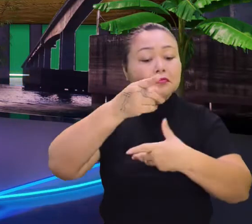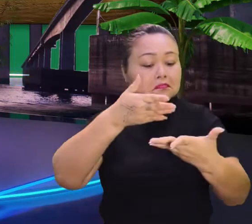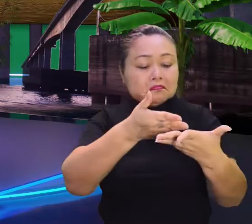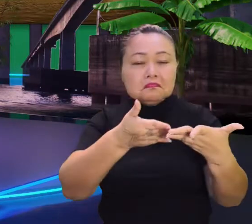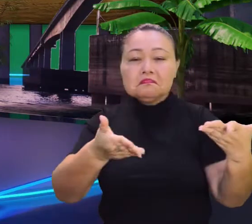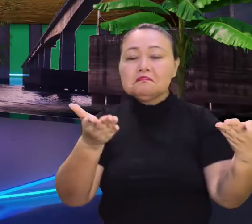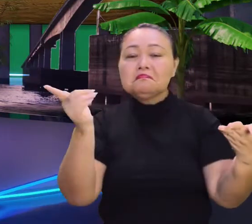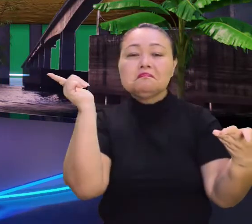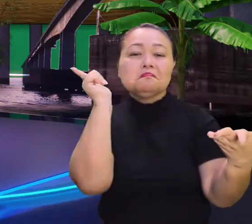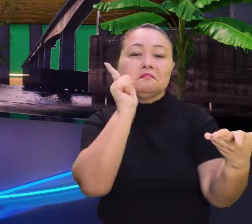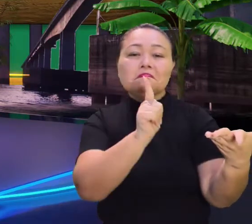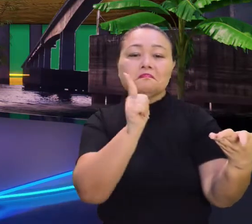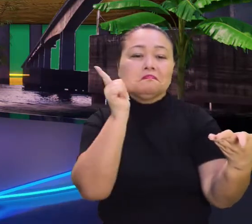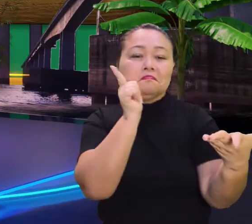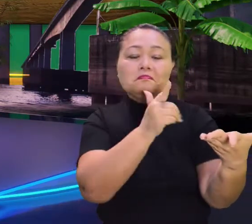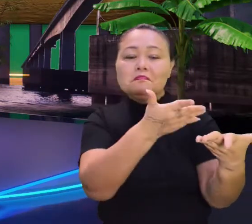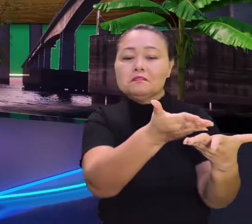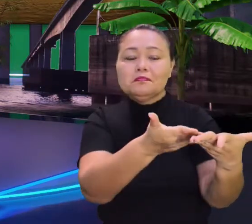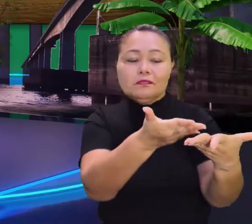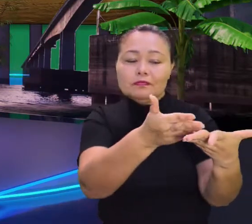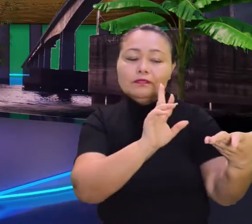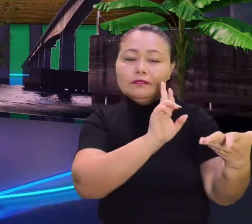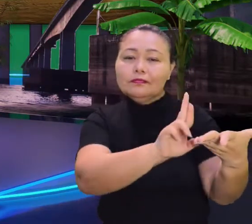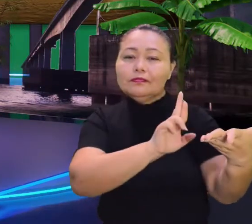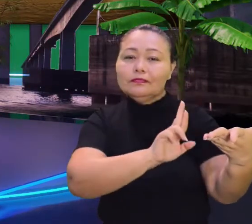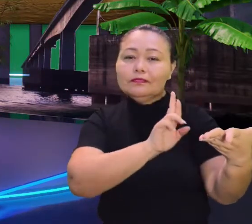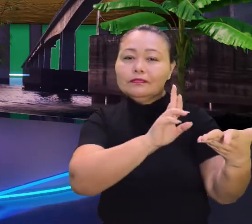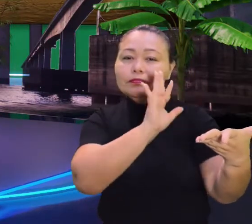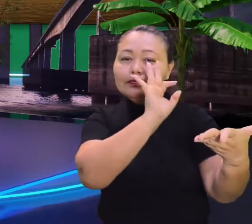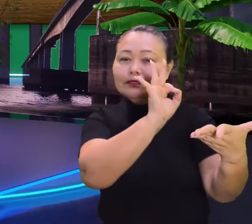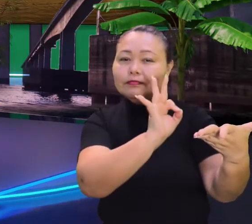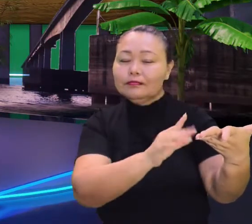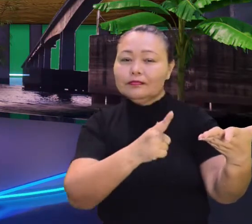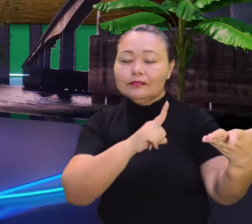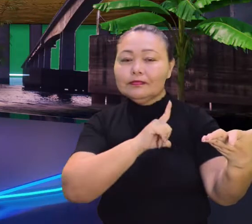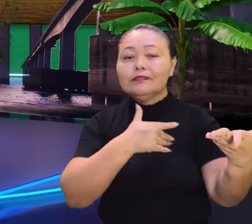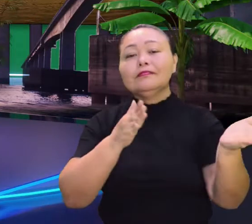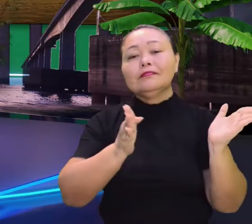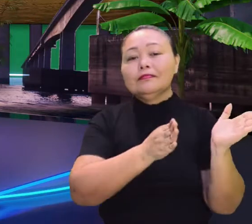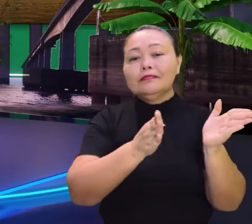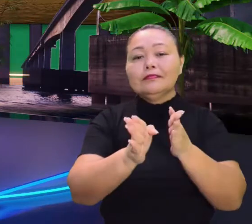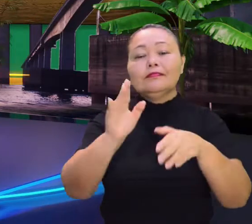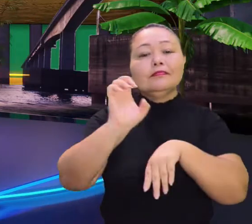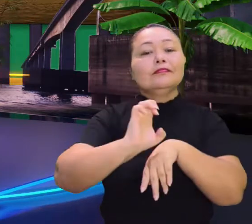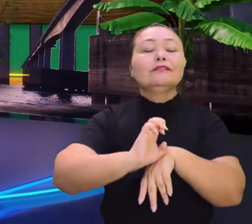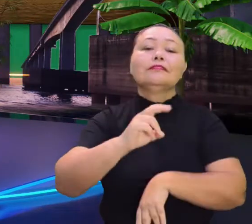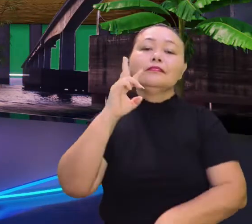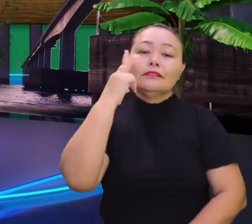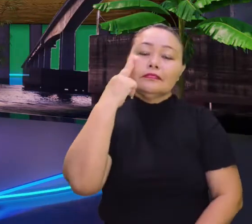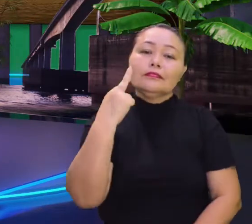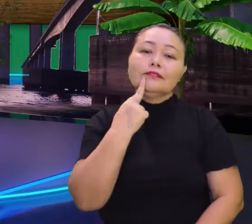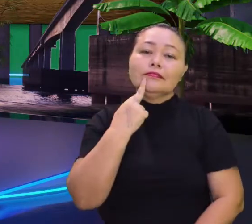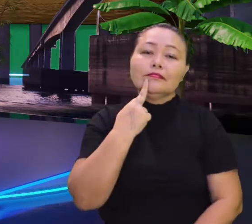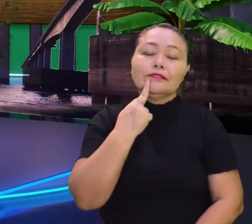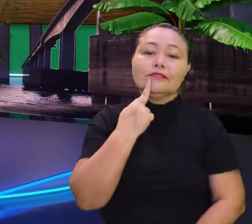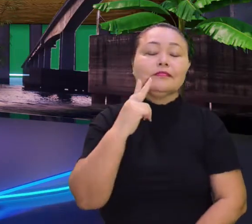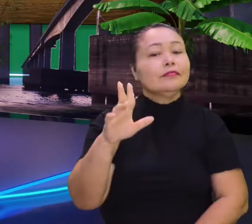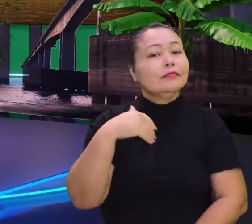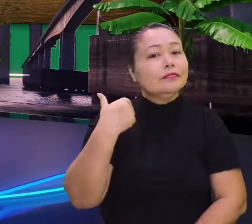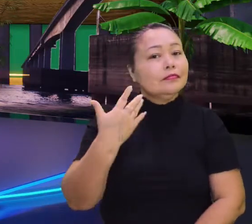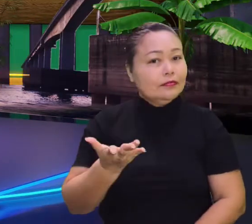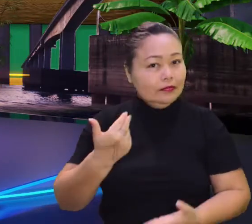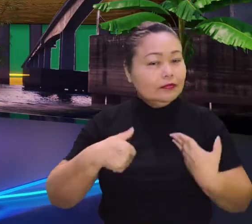vai gabaritar as questões sobre hidrografia do estado. Rogério, e